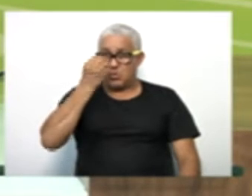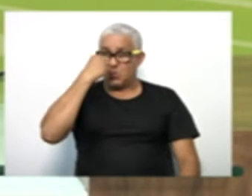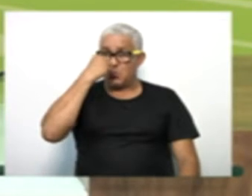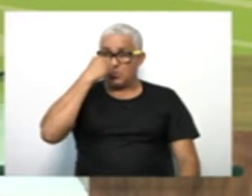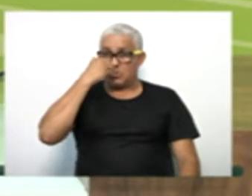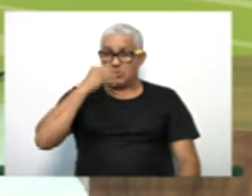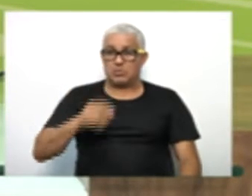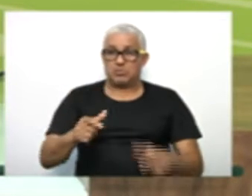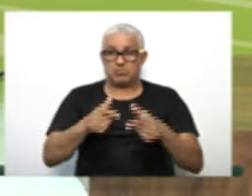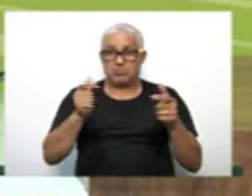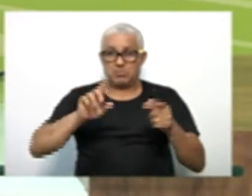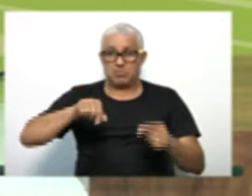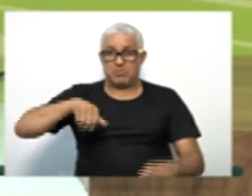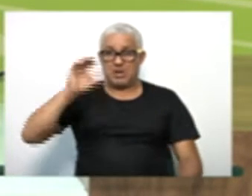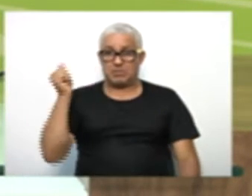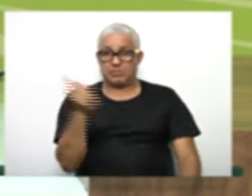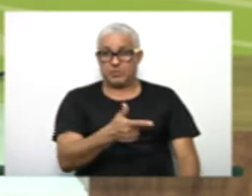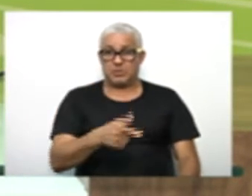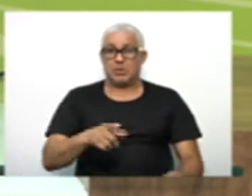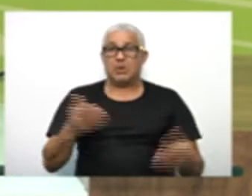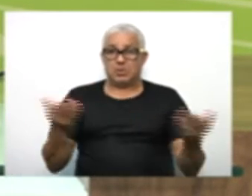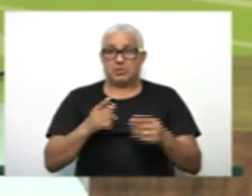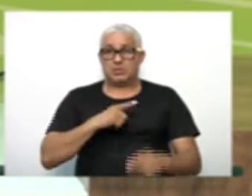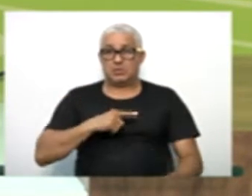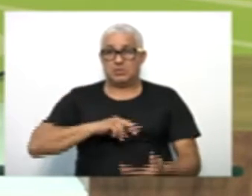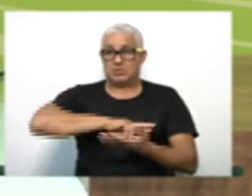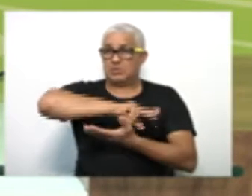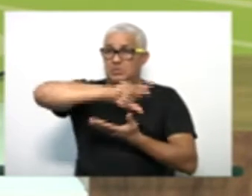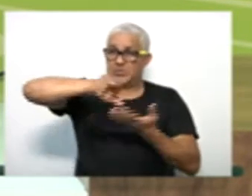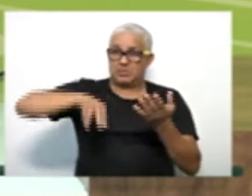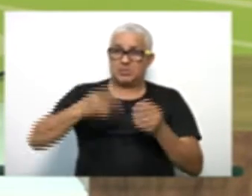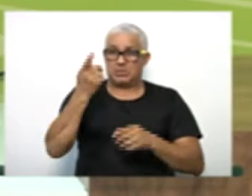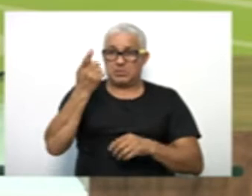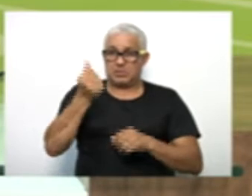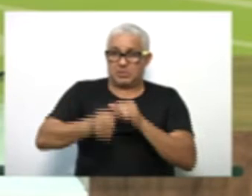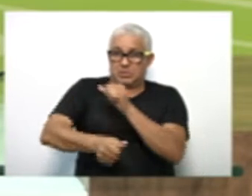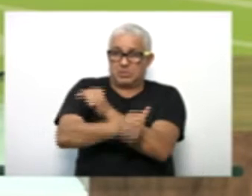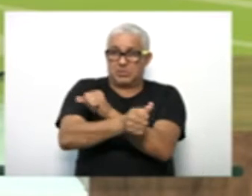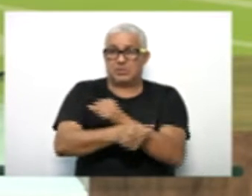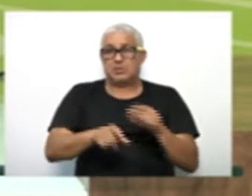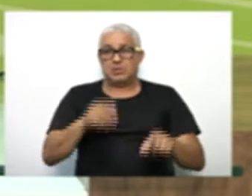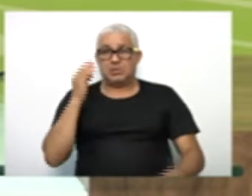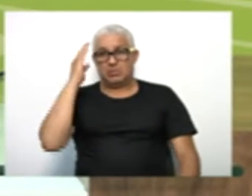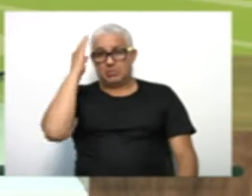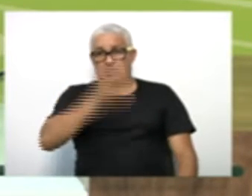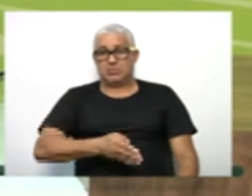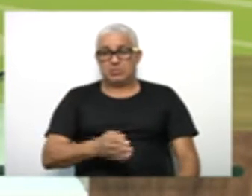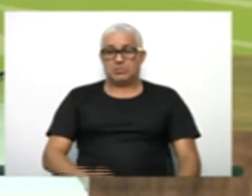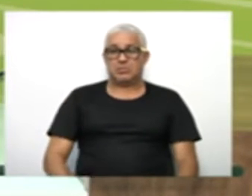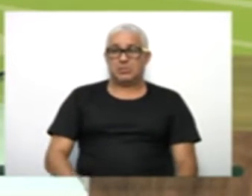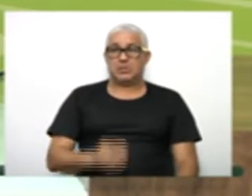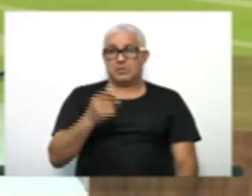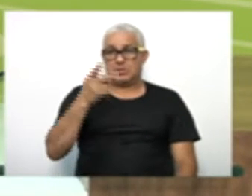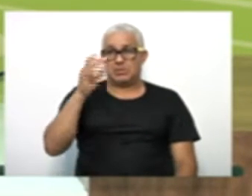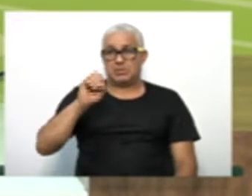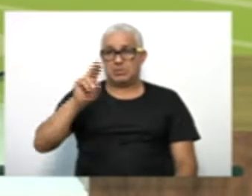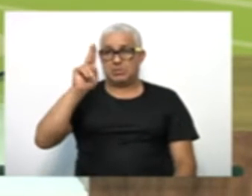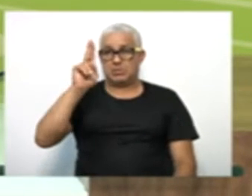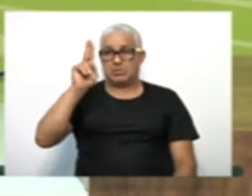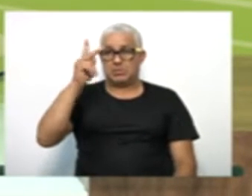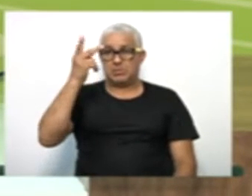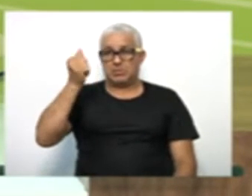financeiro. Hoje temos várias maneiras de investir. As principais modalidades são os fundos de investimento, a poupança,